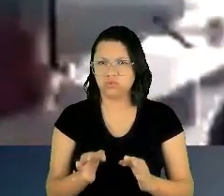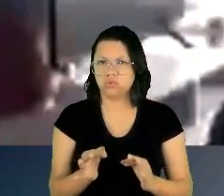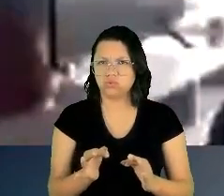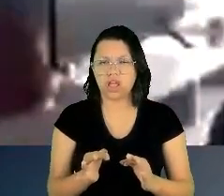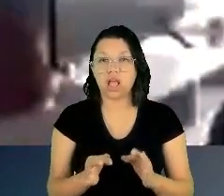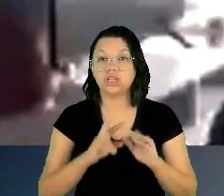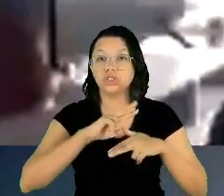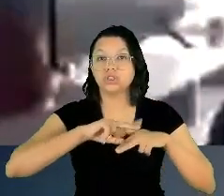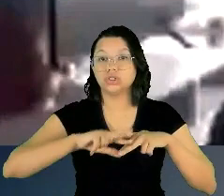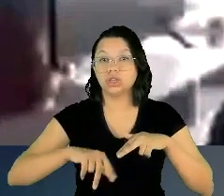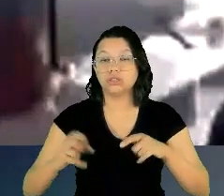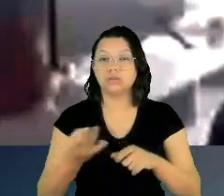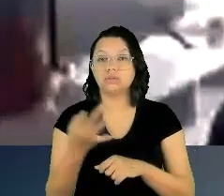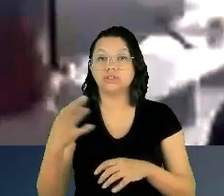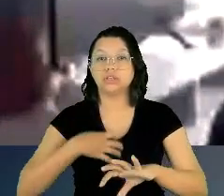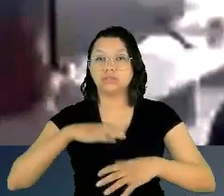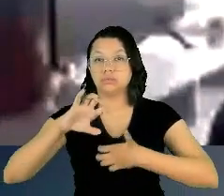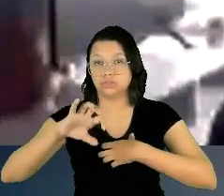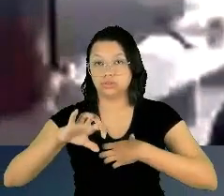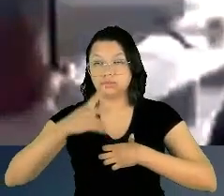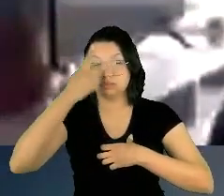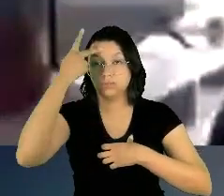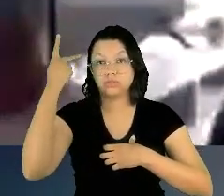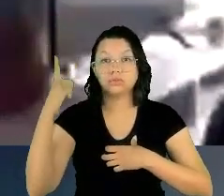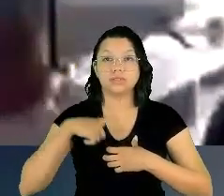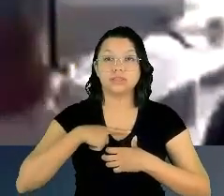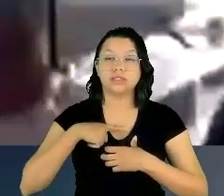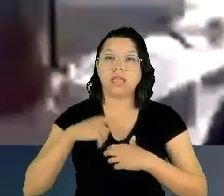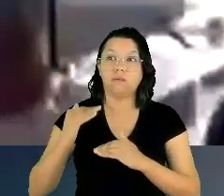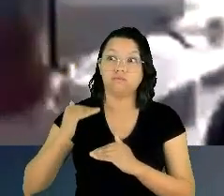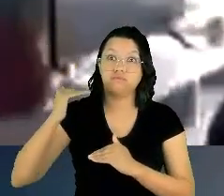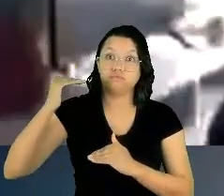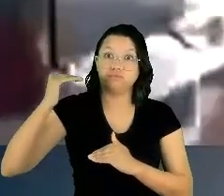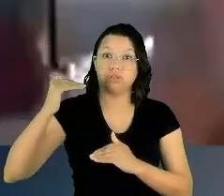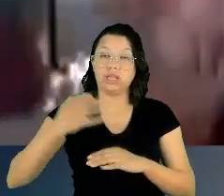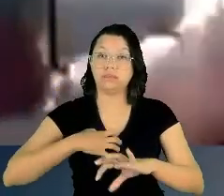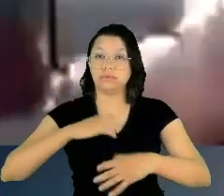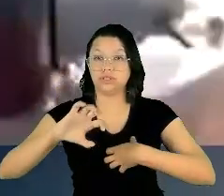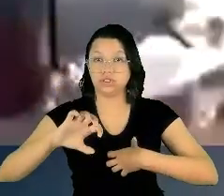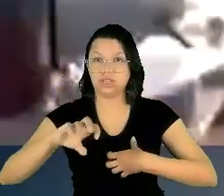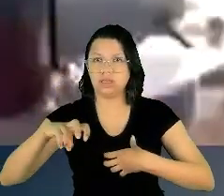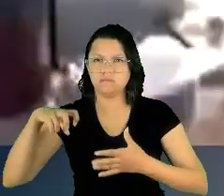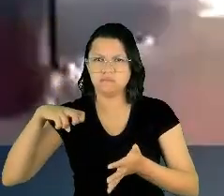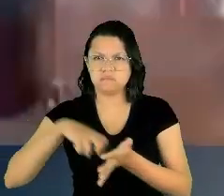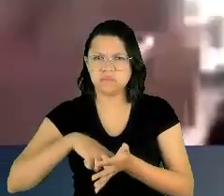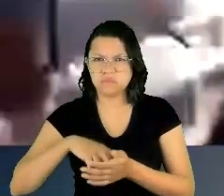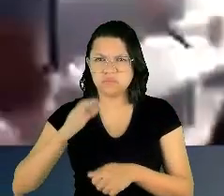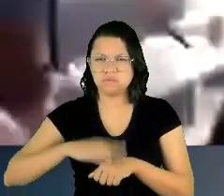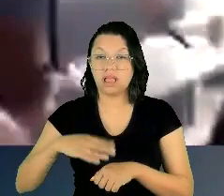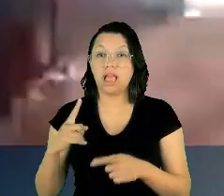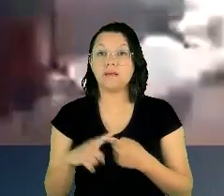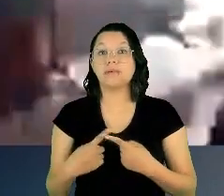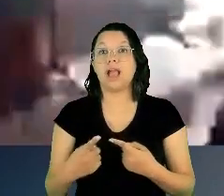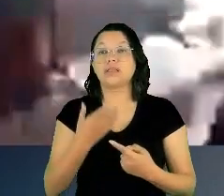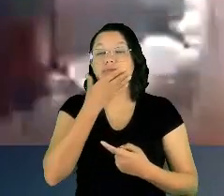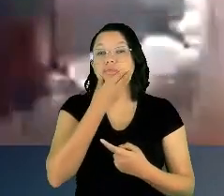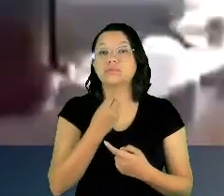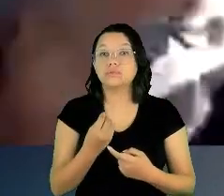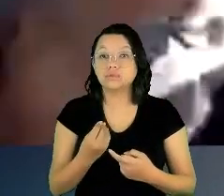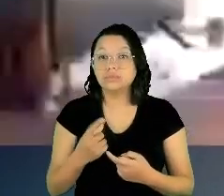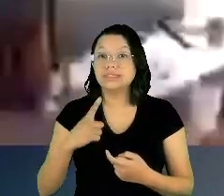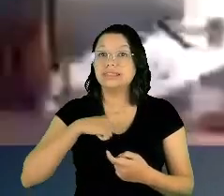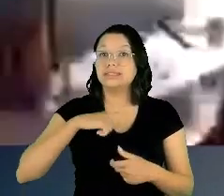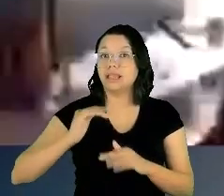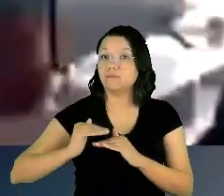justas e injustas, gênero e nível de empatia. Pessoas com alto nível de empatia tendem a punir mais, mas